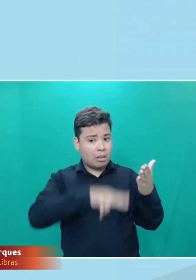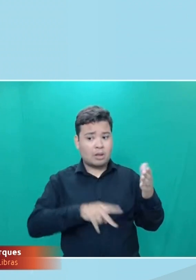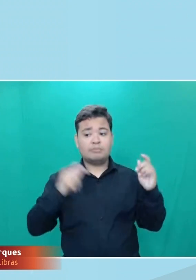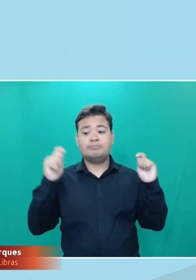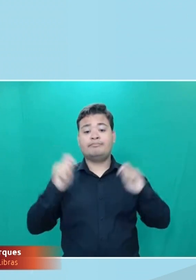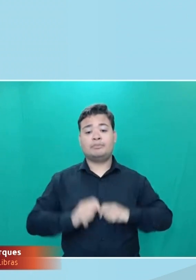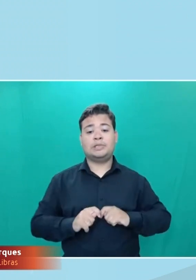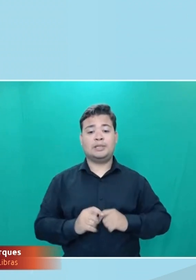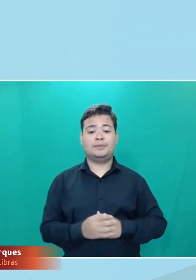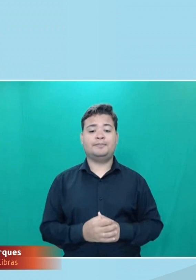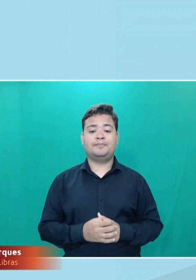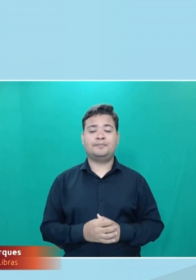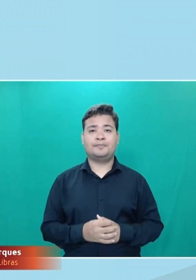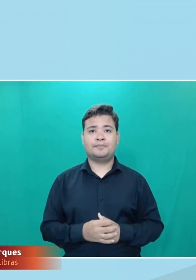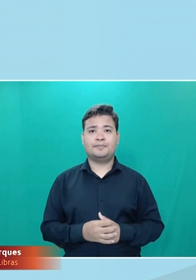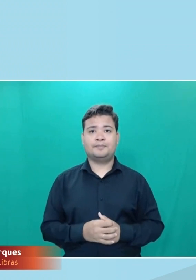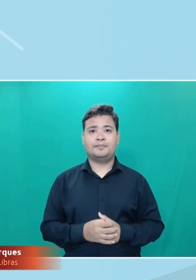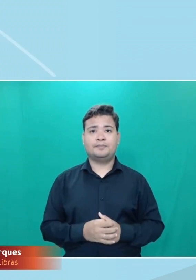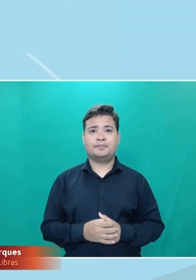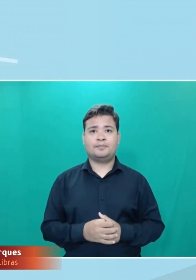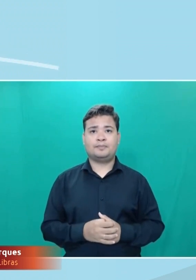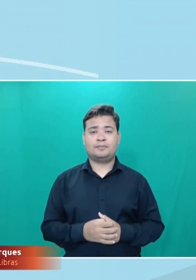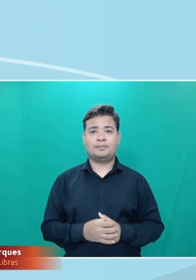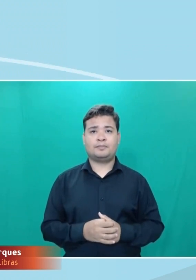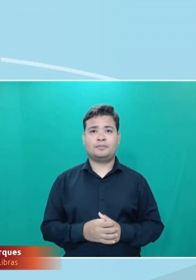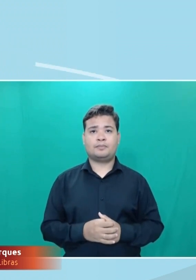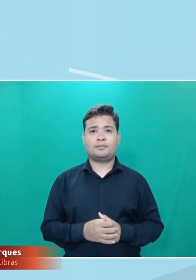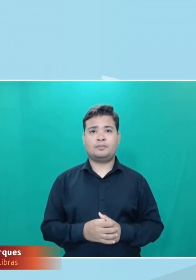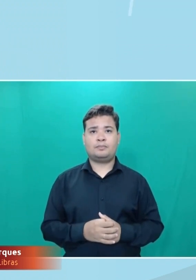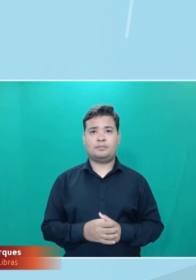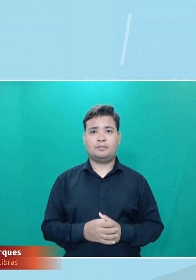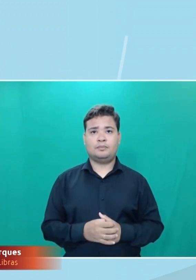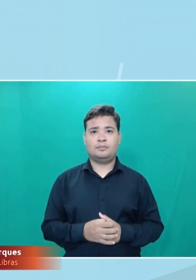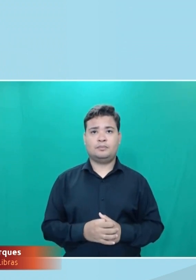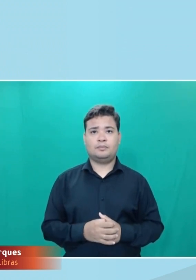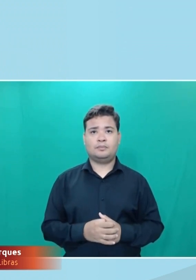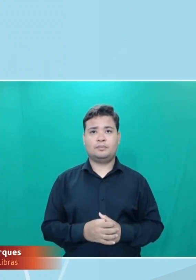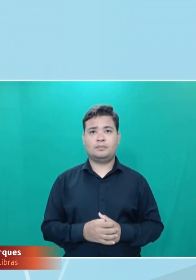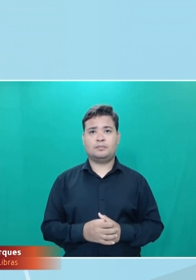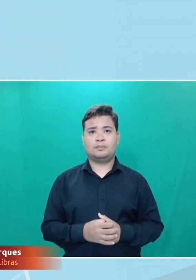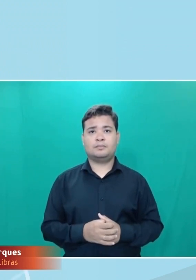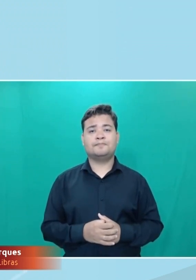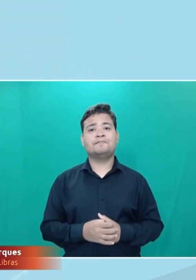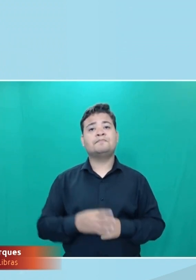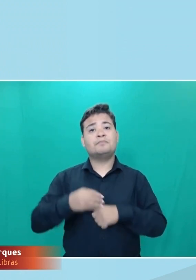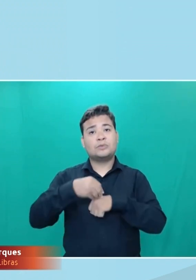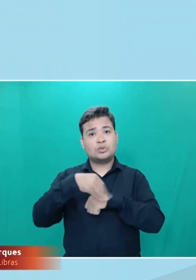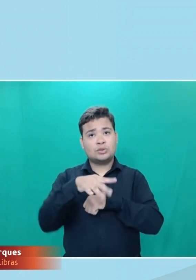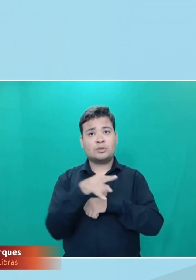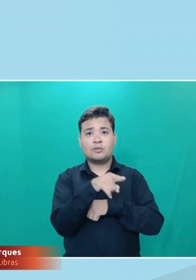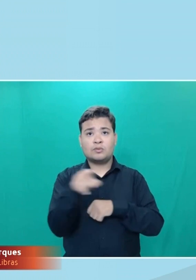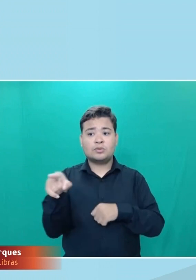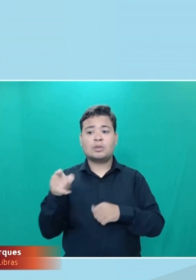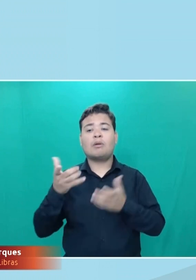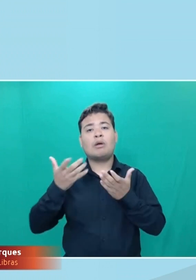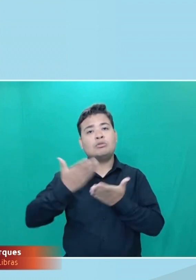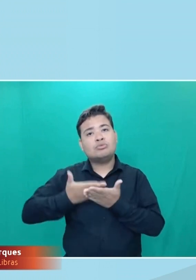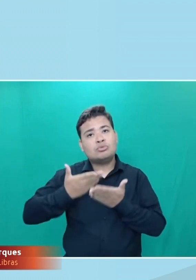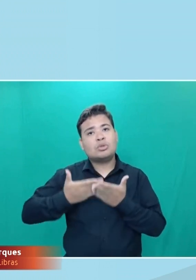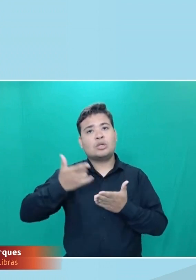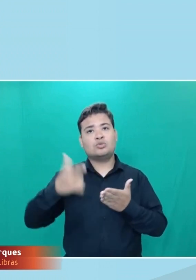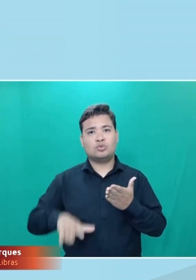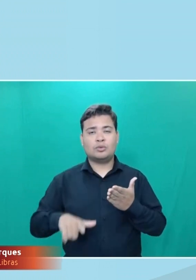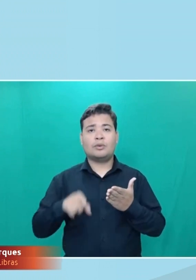de intoxicações por pesticidas e agrotóxicos. Bom, e uma dica para quem quer voltar a estudar, para quem